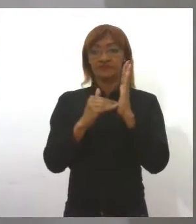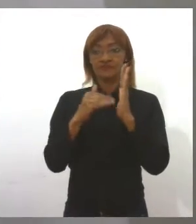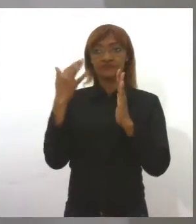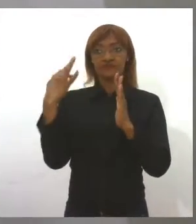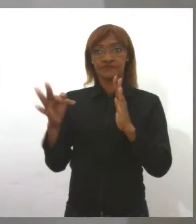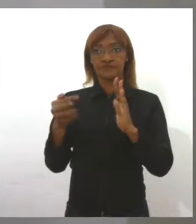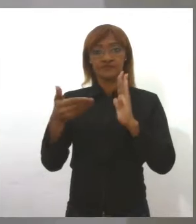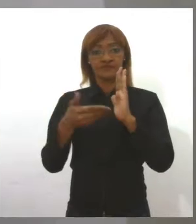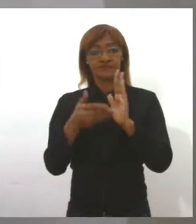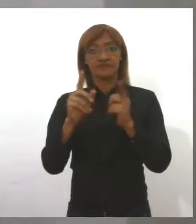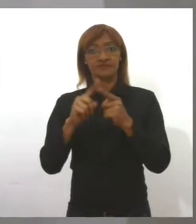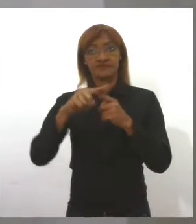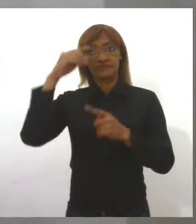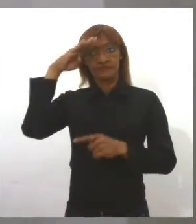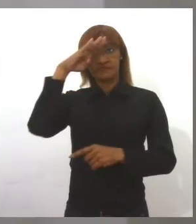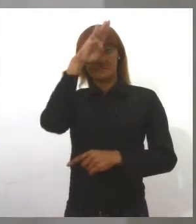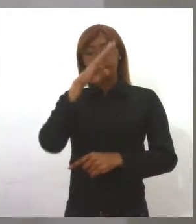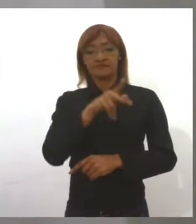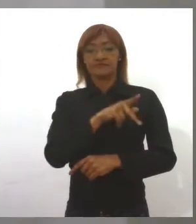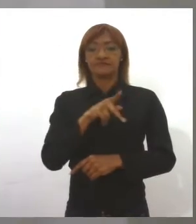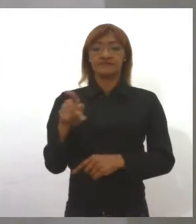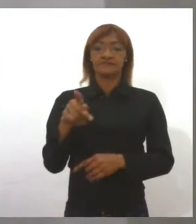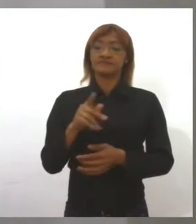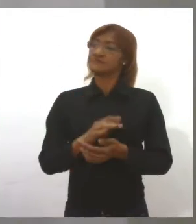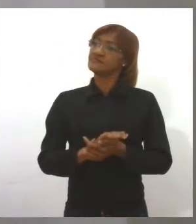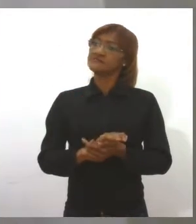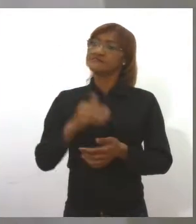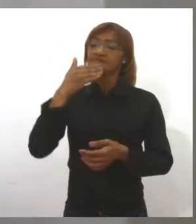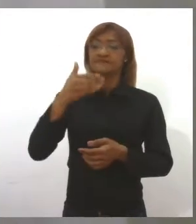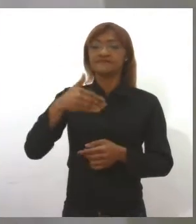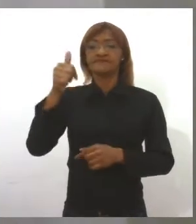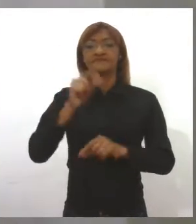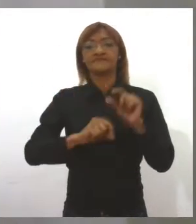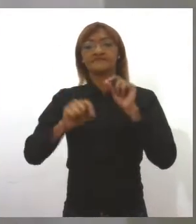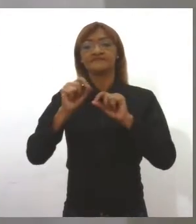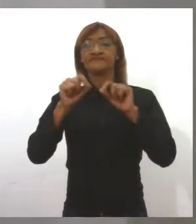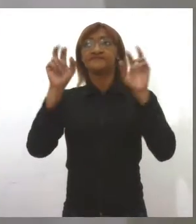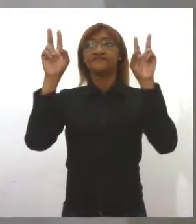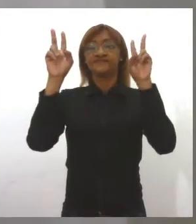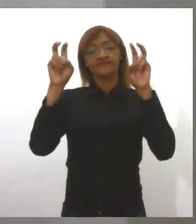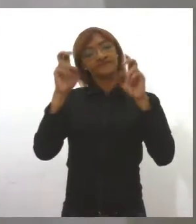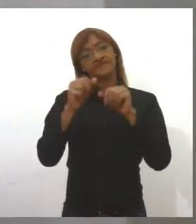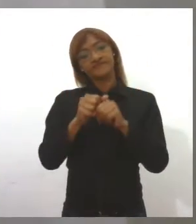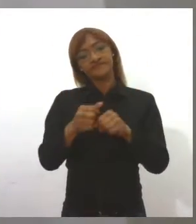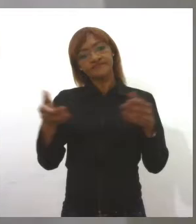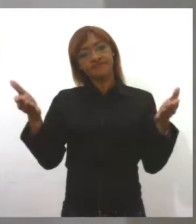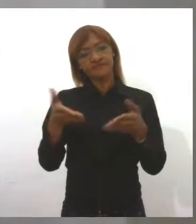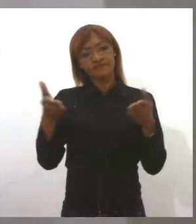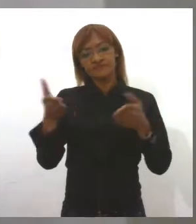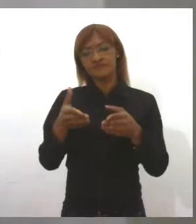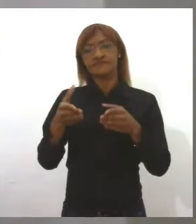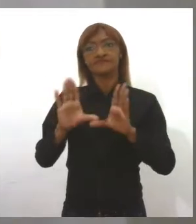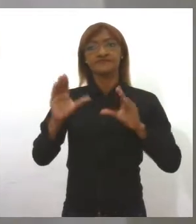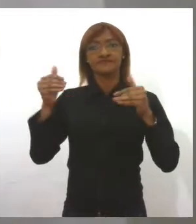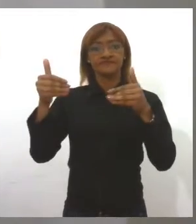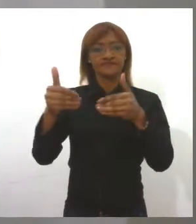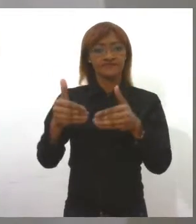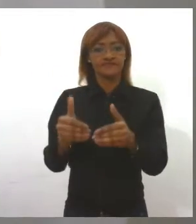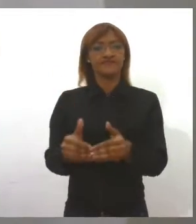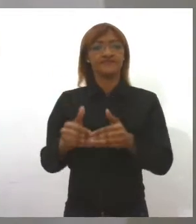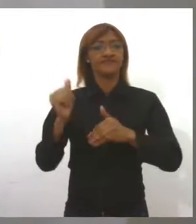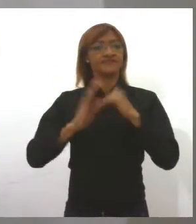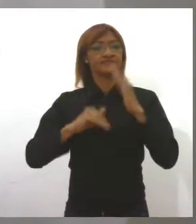presidente Bolsonaro, nada melhor do que trazer essa temática para a nossa categoria, para a nossa direção, os